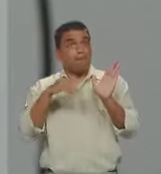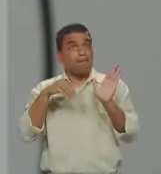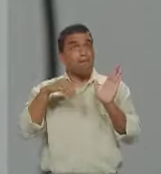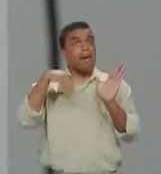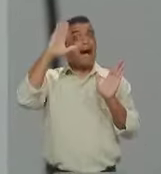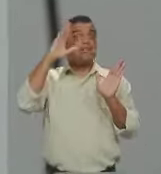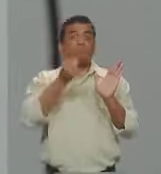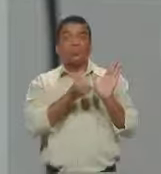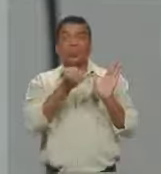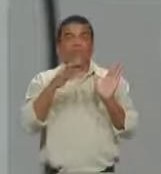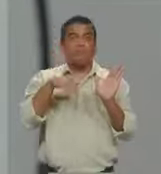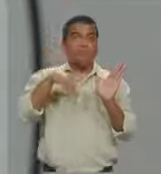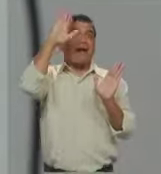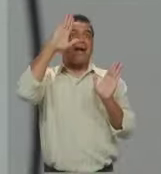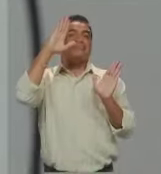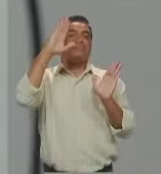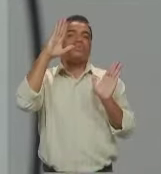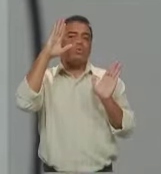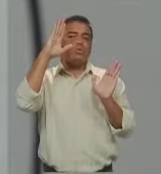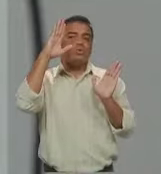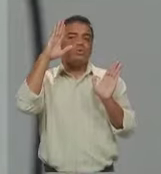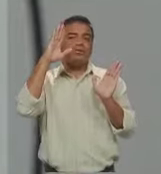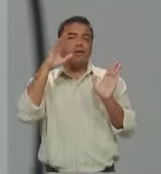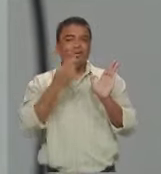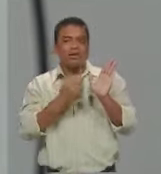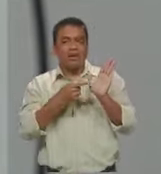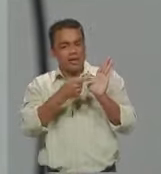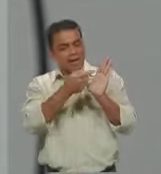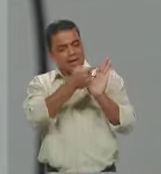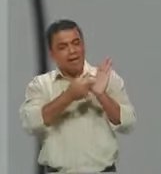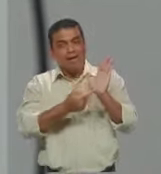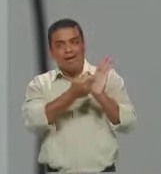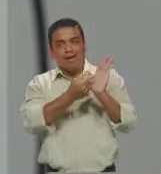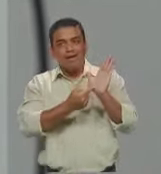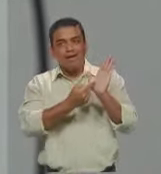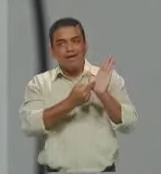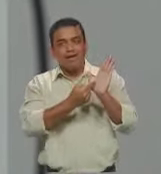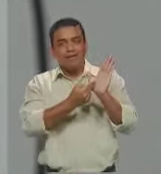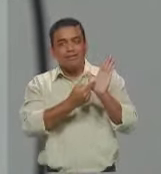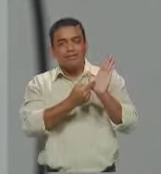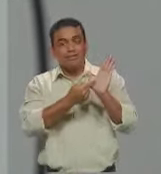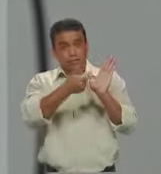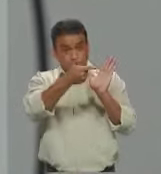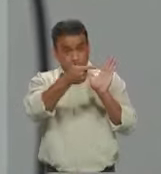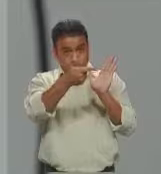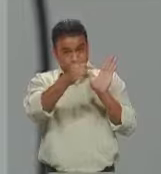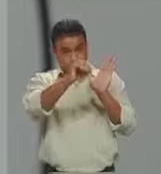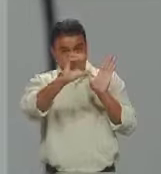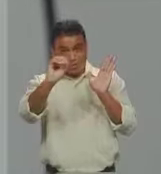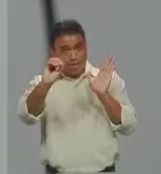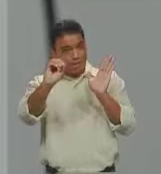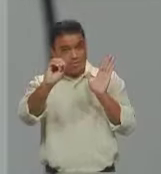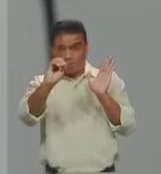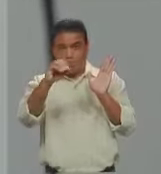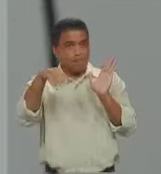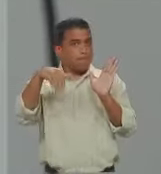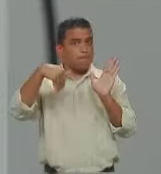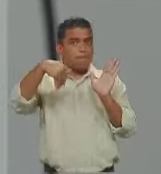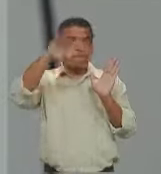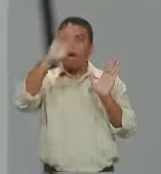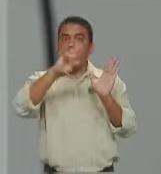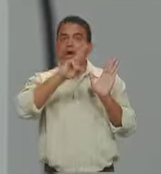eu consigo registrar. Então, se eu coloco o cursor nessa posição aqui, que é 200, o maior valor de resistência que